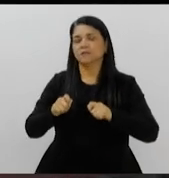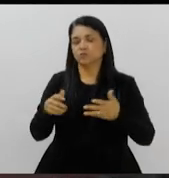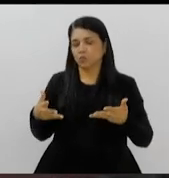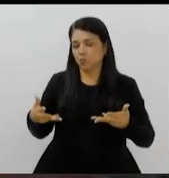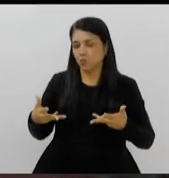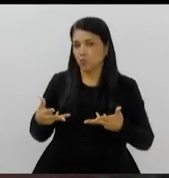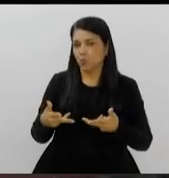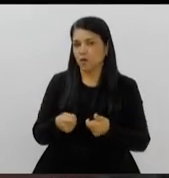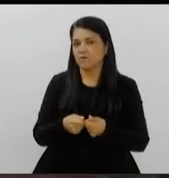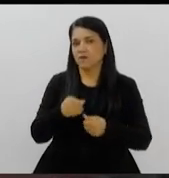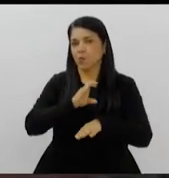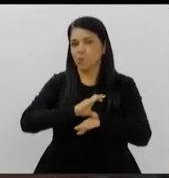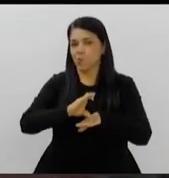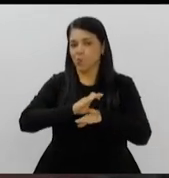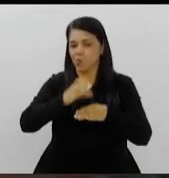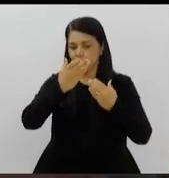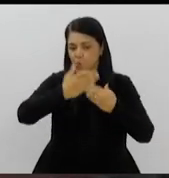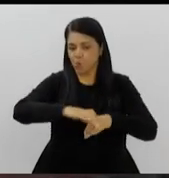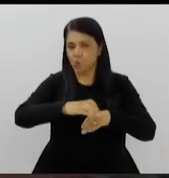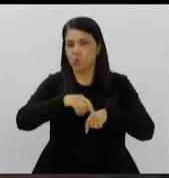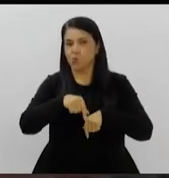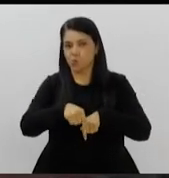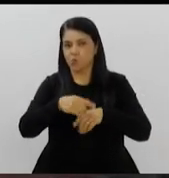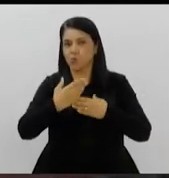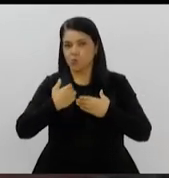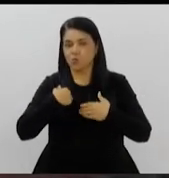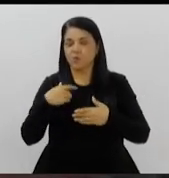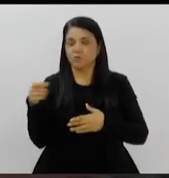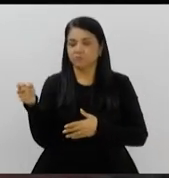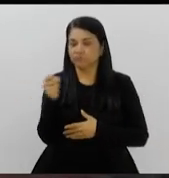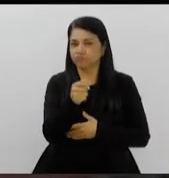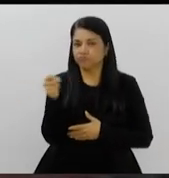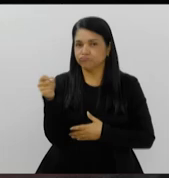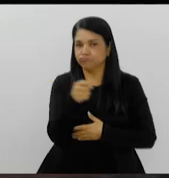requalificar esses trabalhadores para